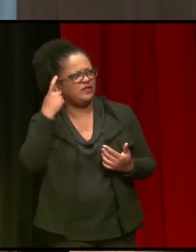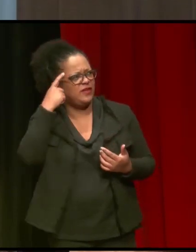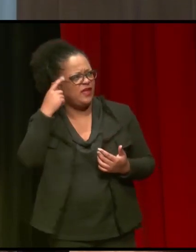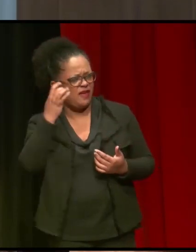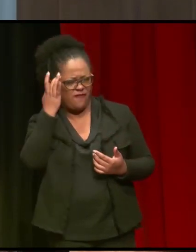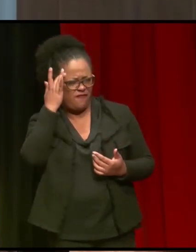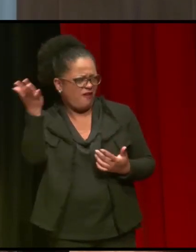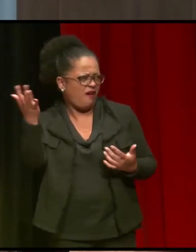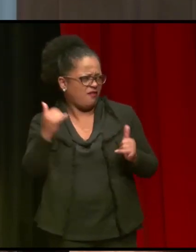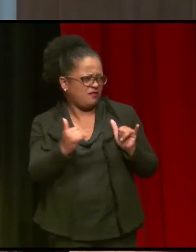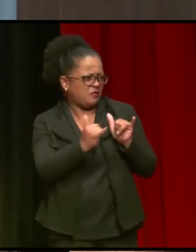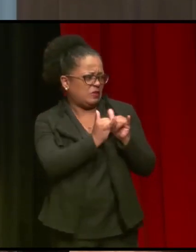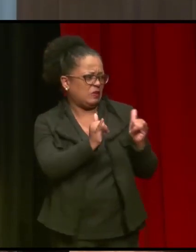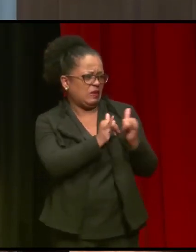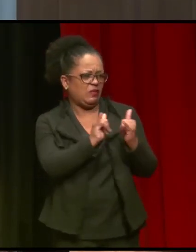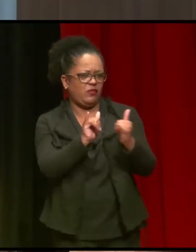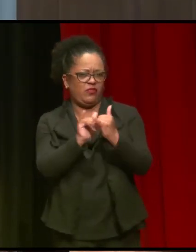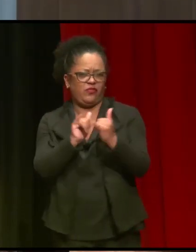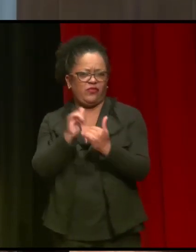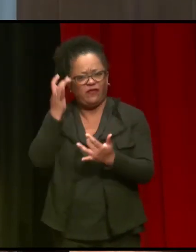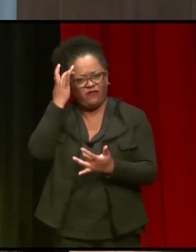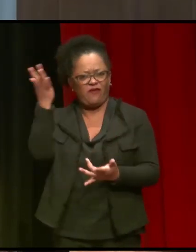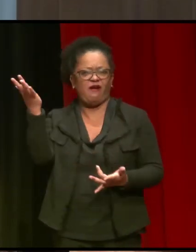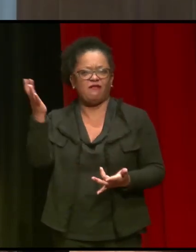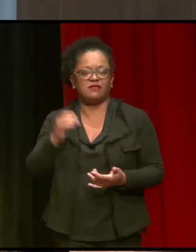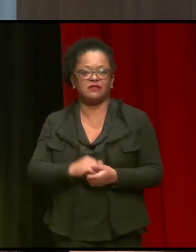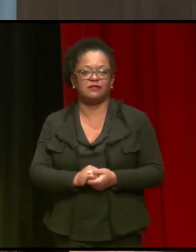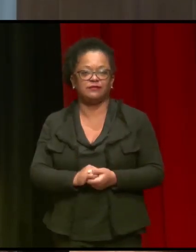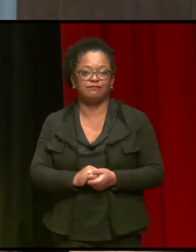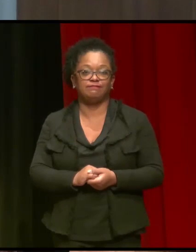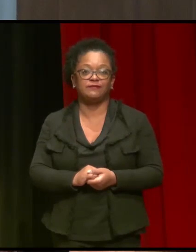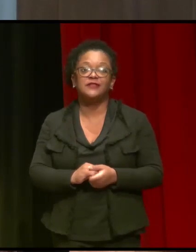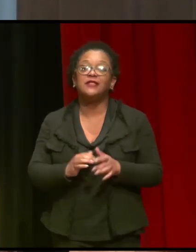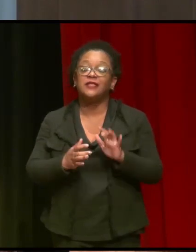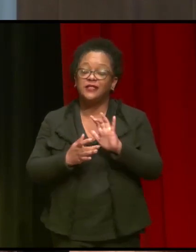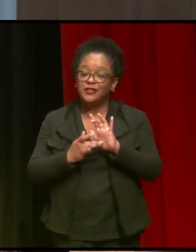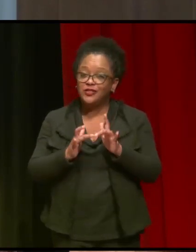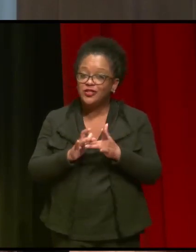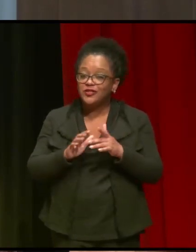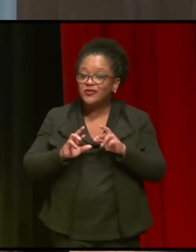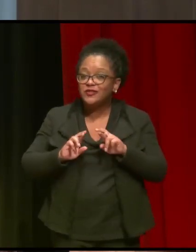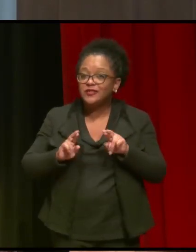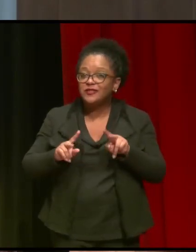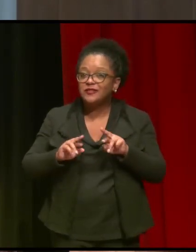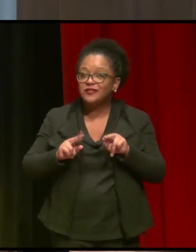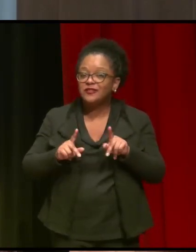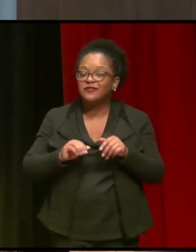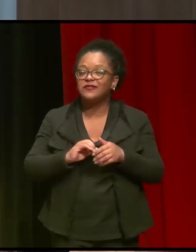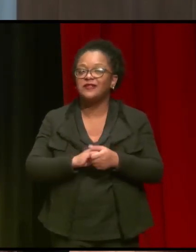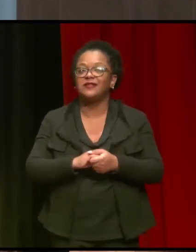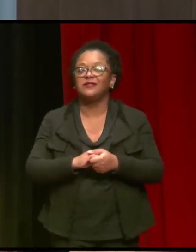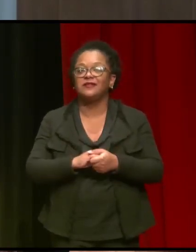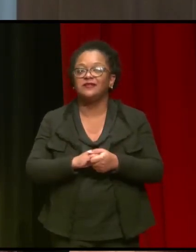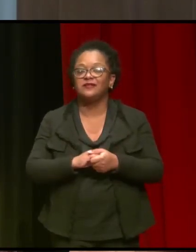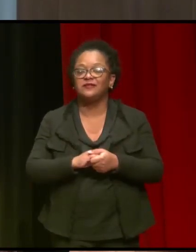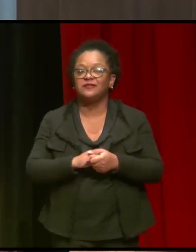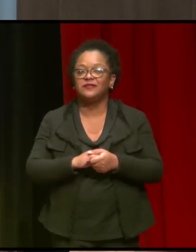coisa maravilhosa, né? Por isso que Jesus começou com o inverso. Jesus falou assim, os teus pecados estão perdoados, e não curou